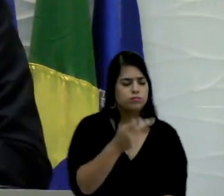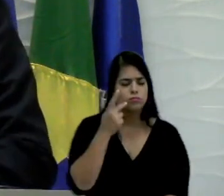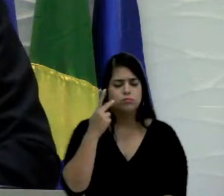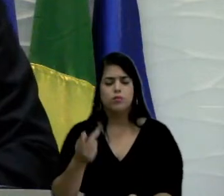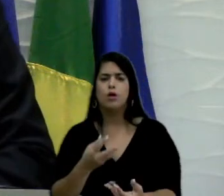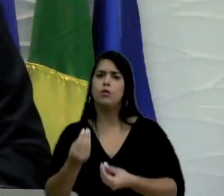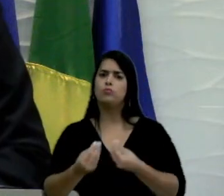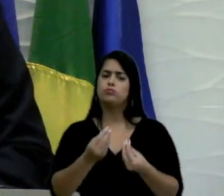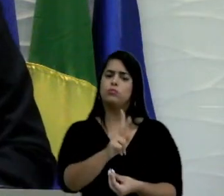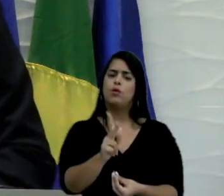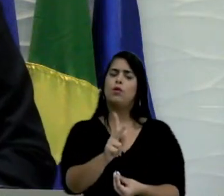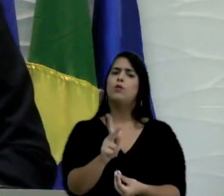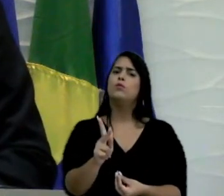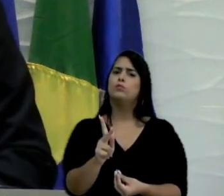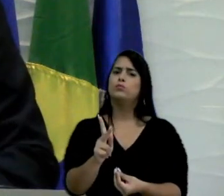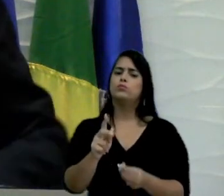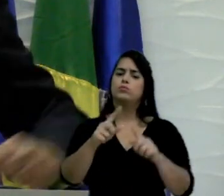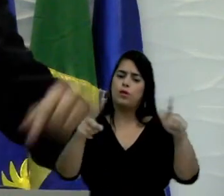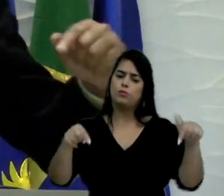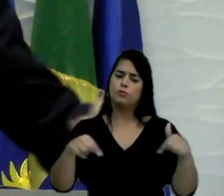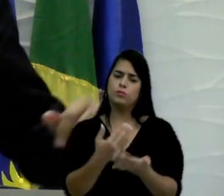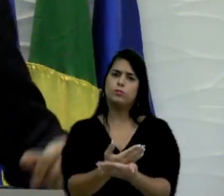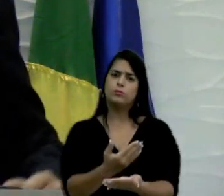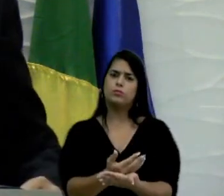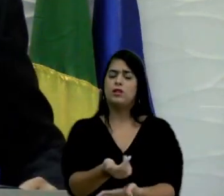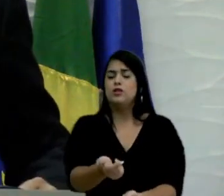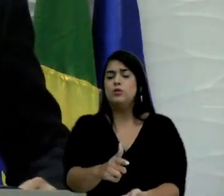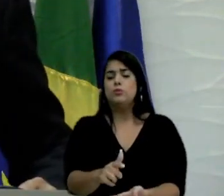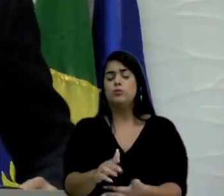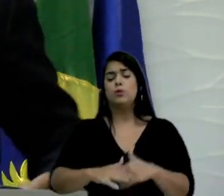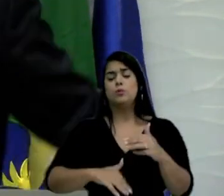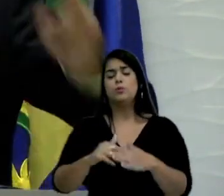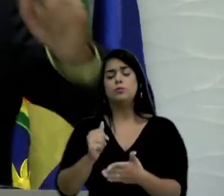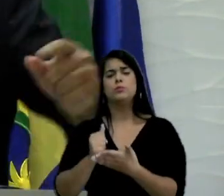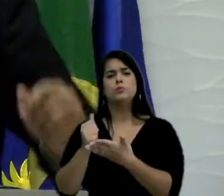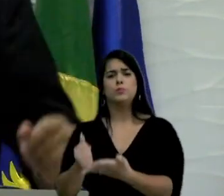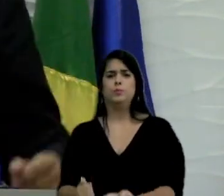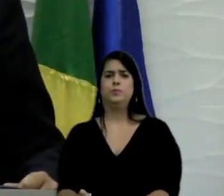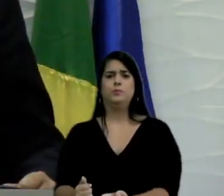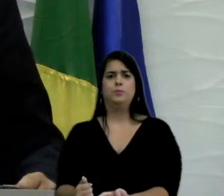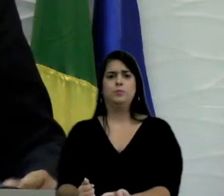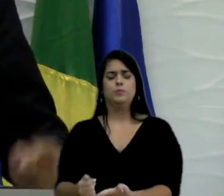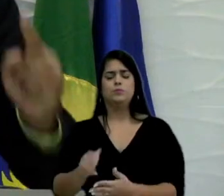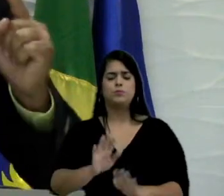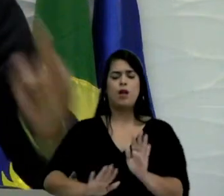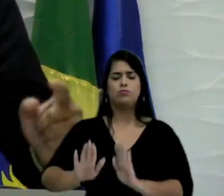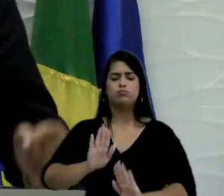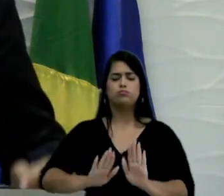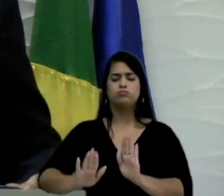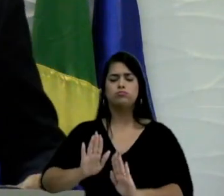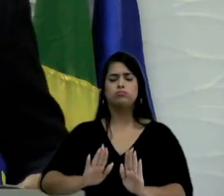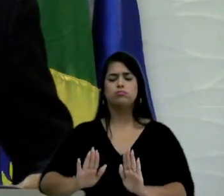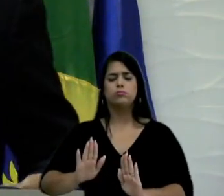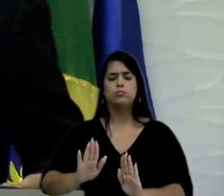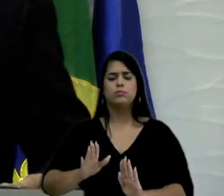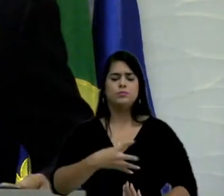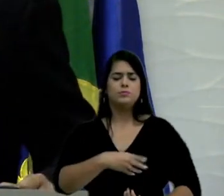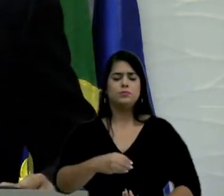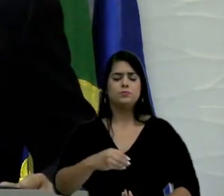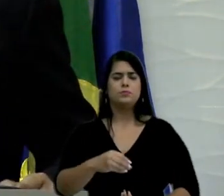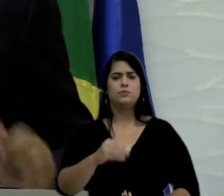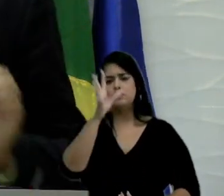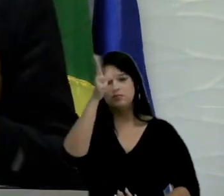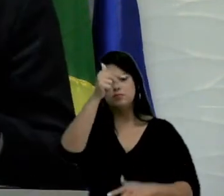professores também na sala de aula sem ter os cuidadores necessários para tomar conta dos filhos de São Bento